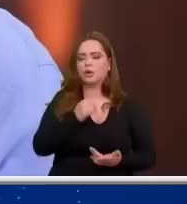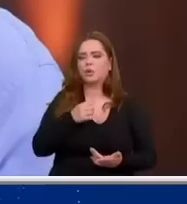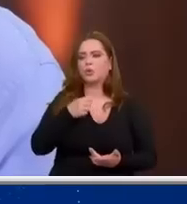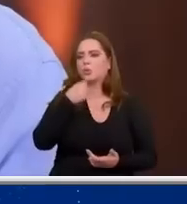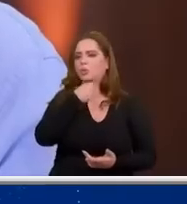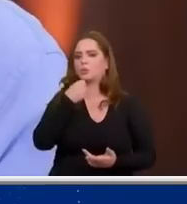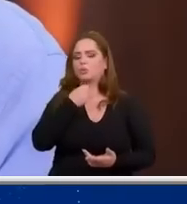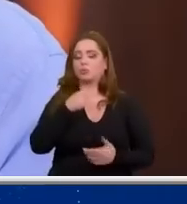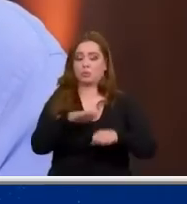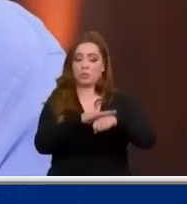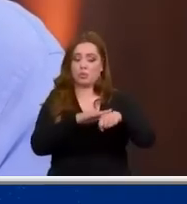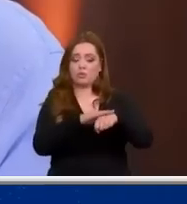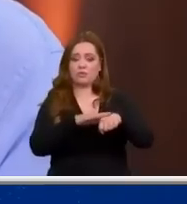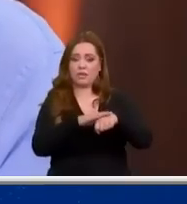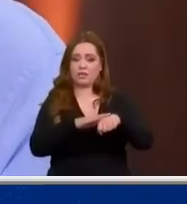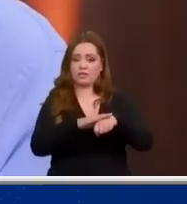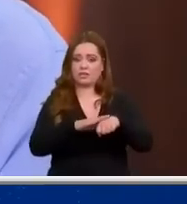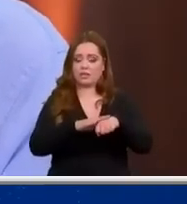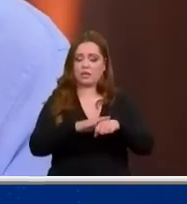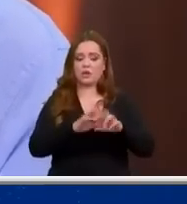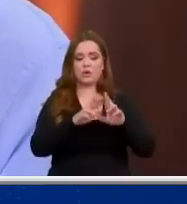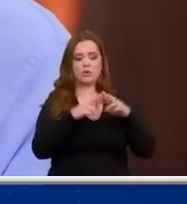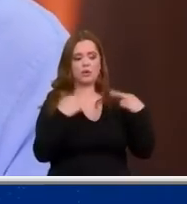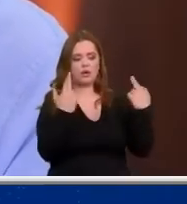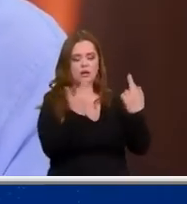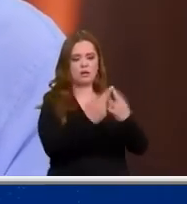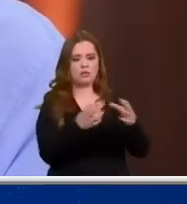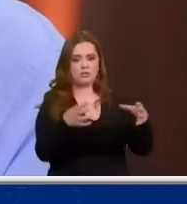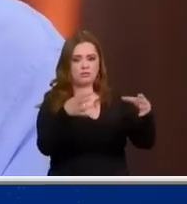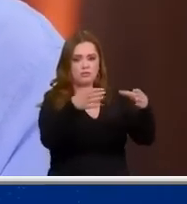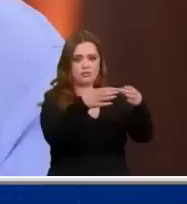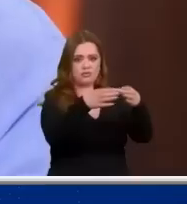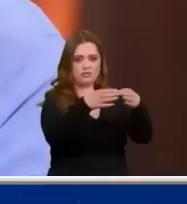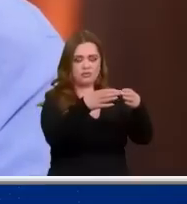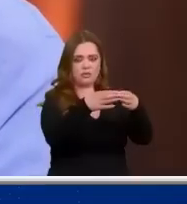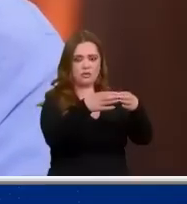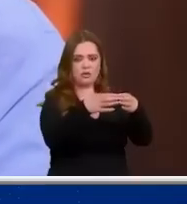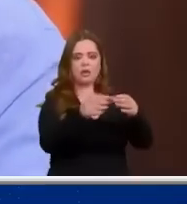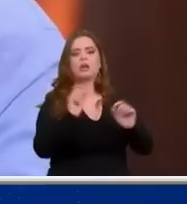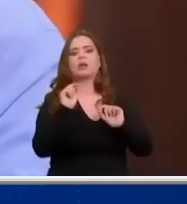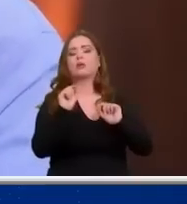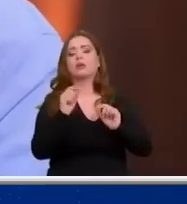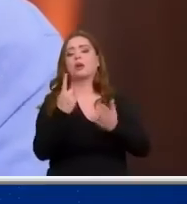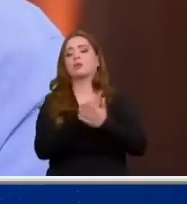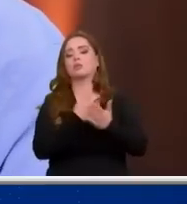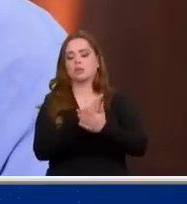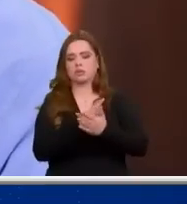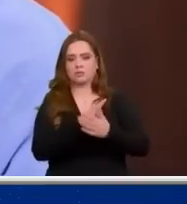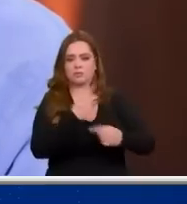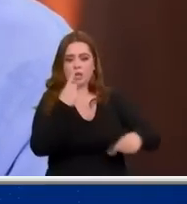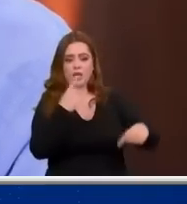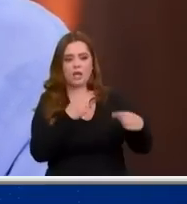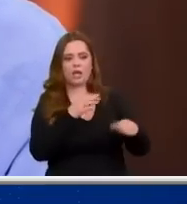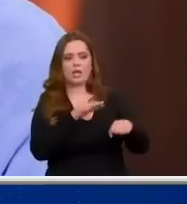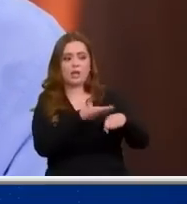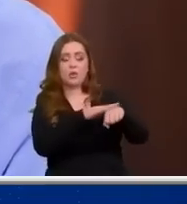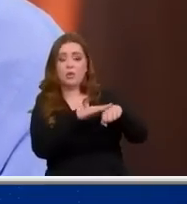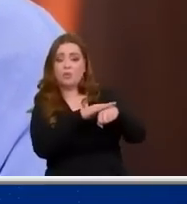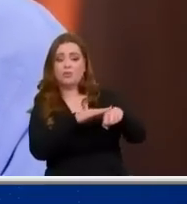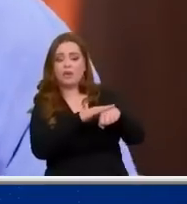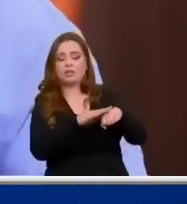sequestradores porque é só dessa forma entregando muito e exigindo pouco